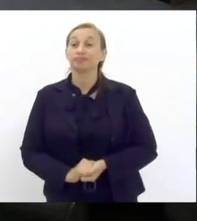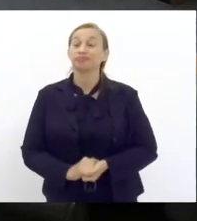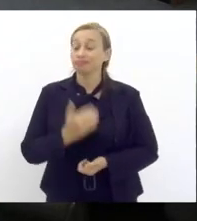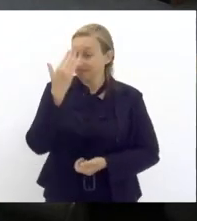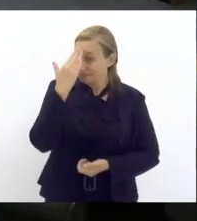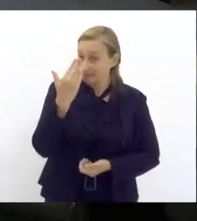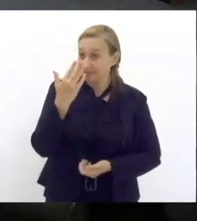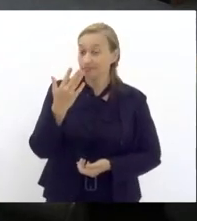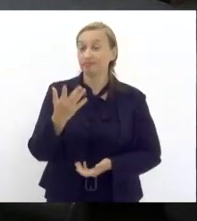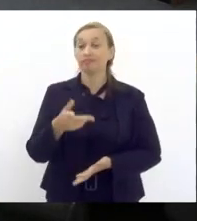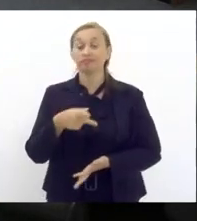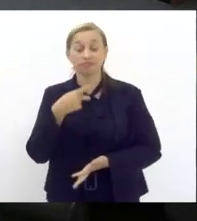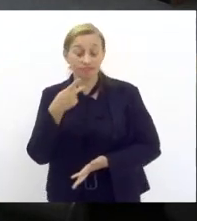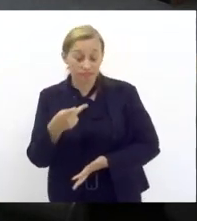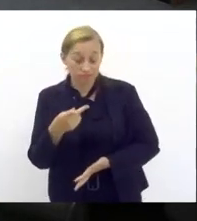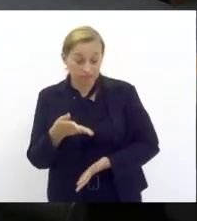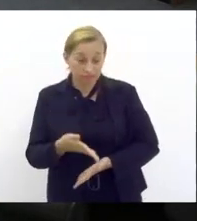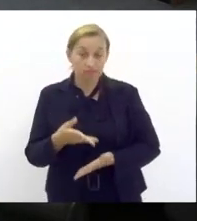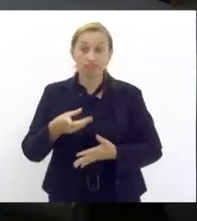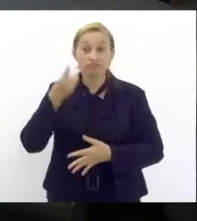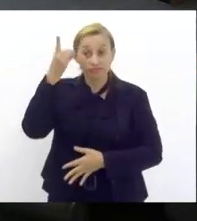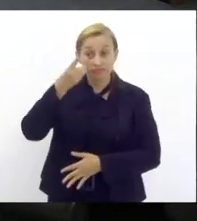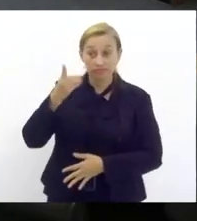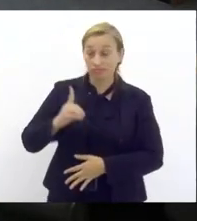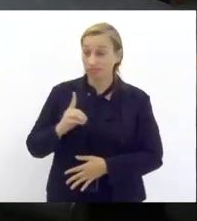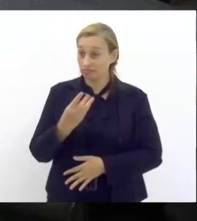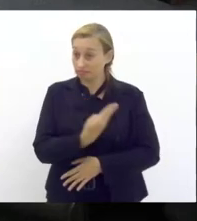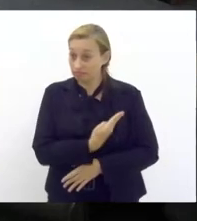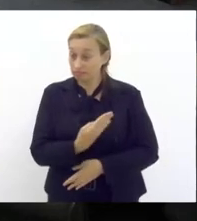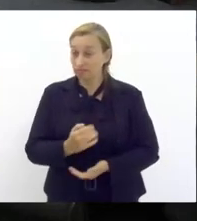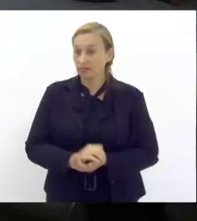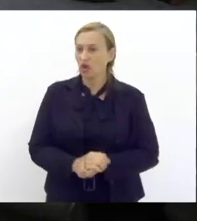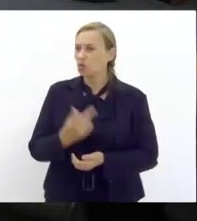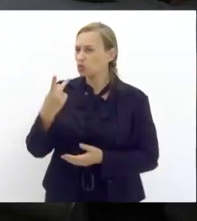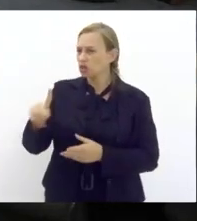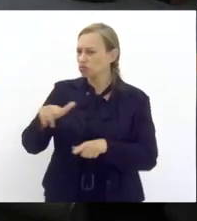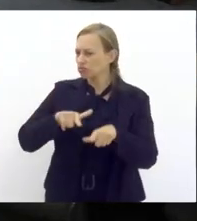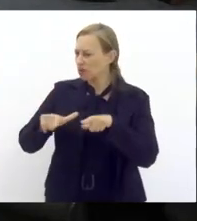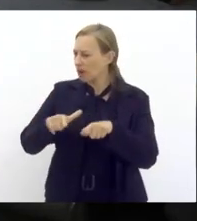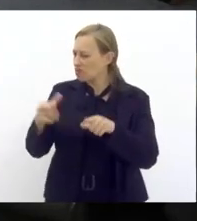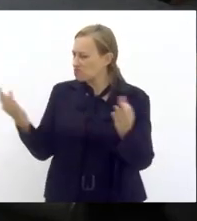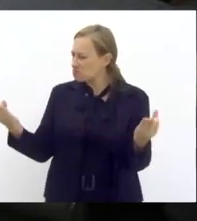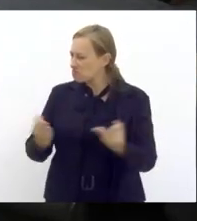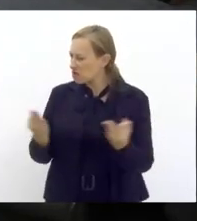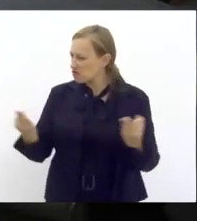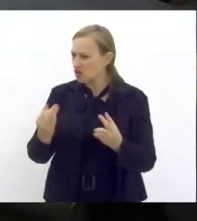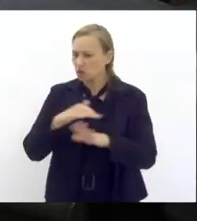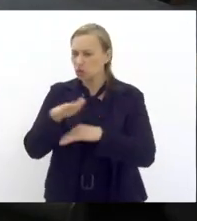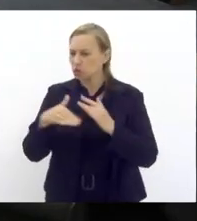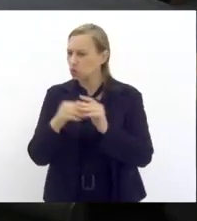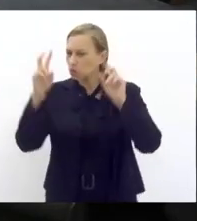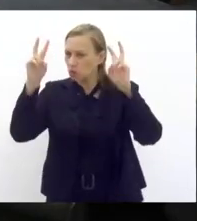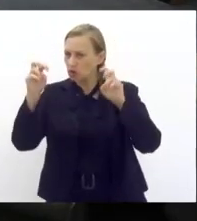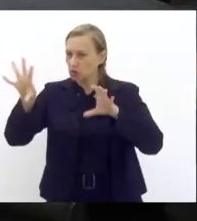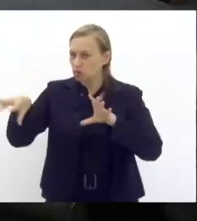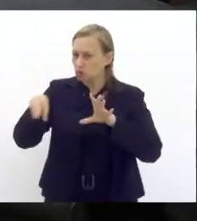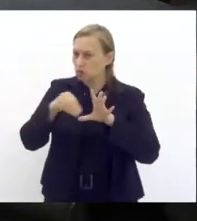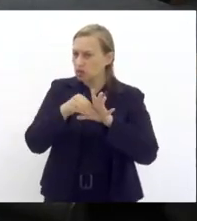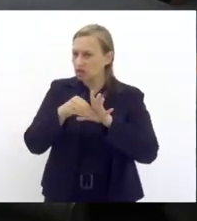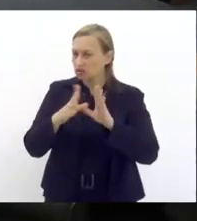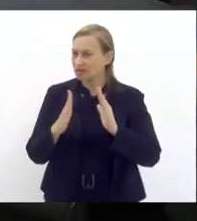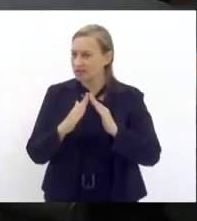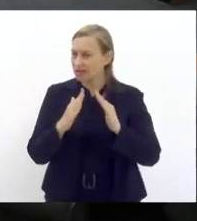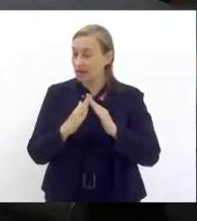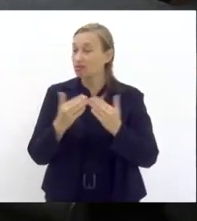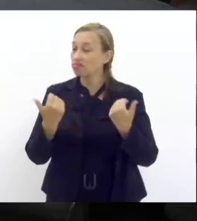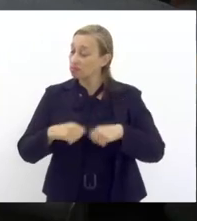um desagravo à deputada Dani Balbi. Seu trabalho é excelente e toda a matéria que aqui vem nessa casa merece